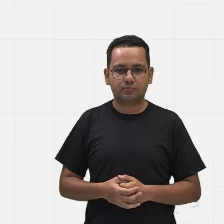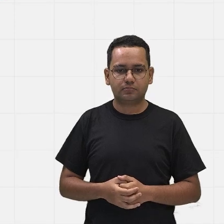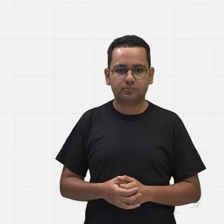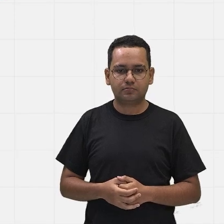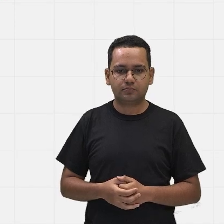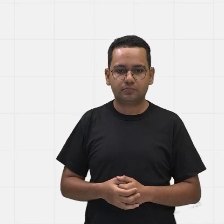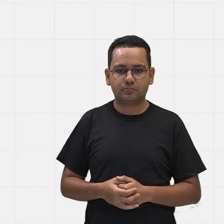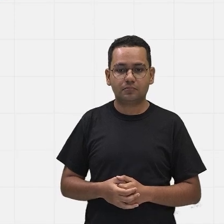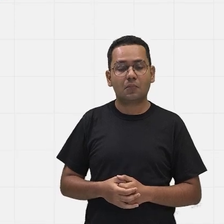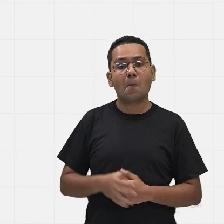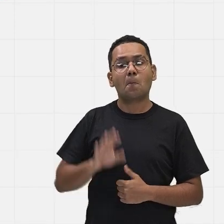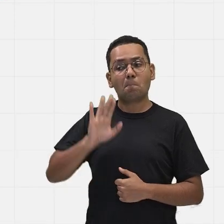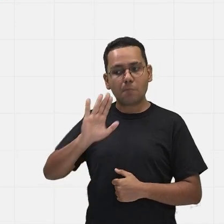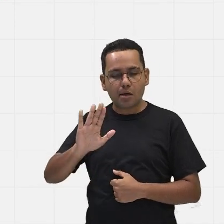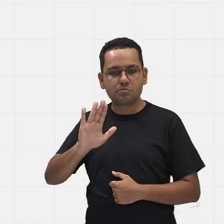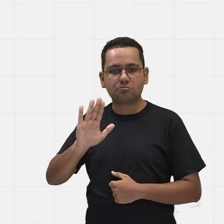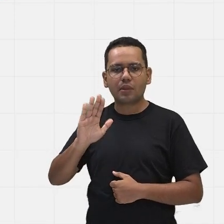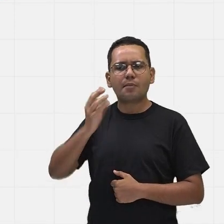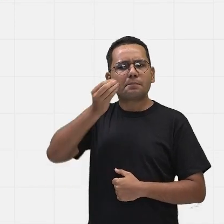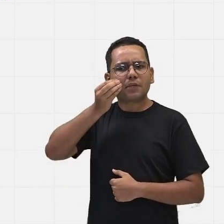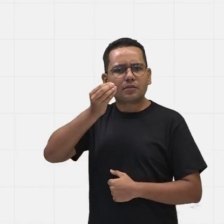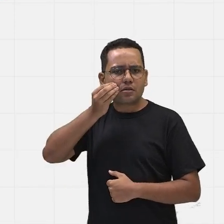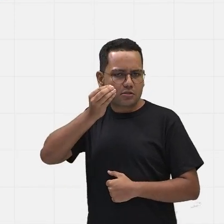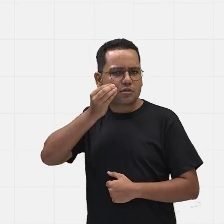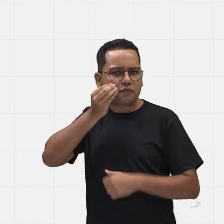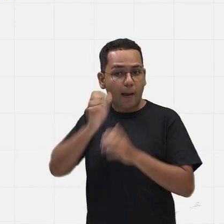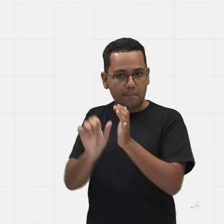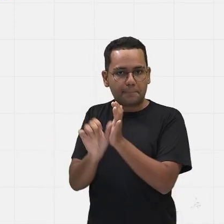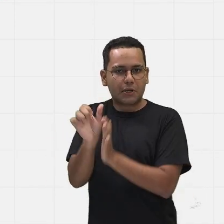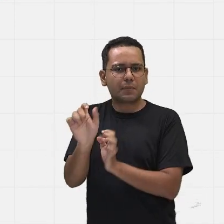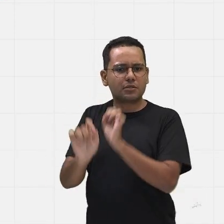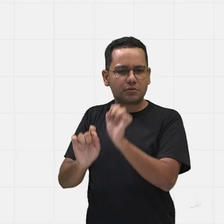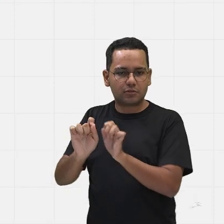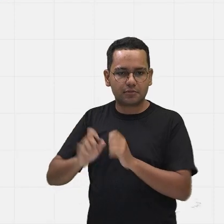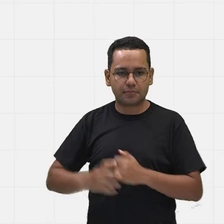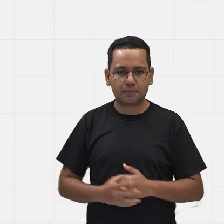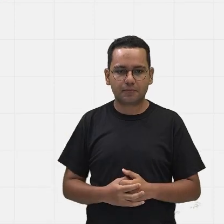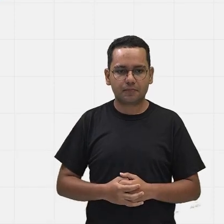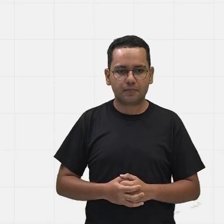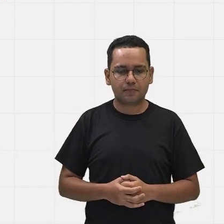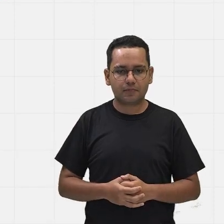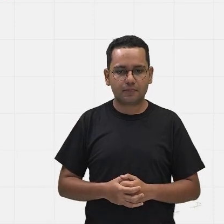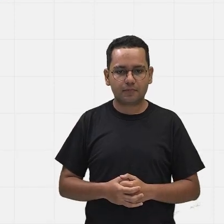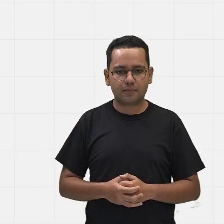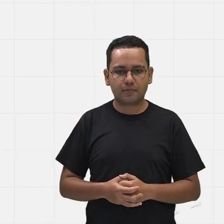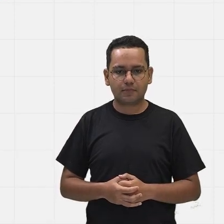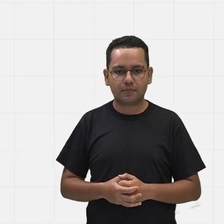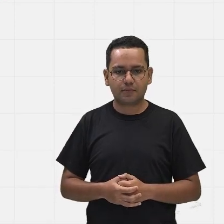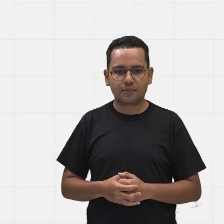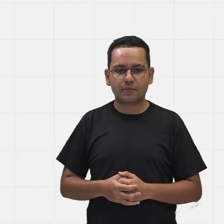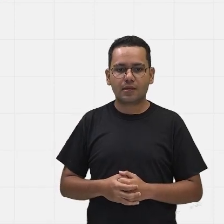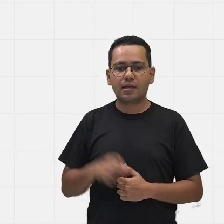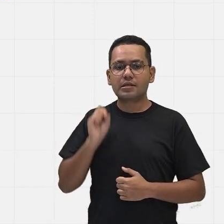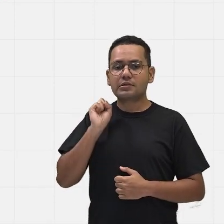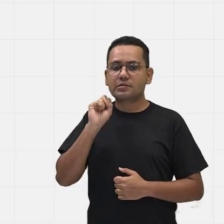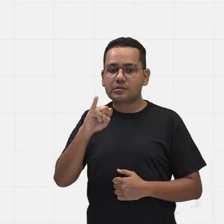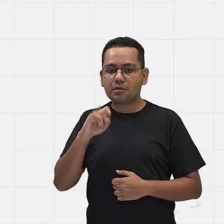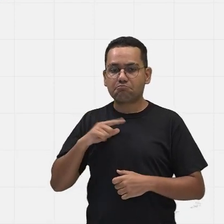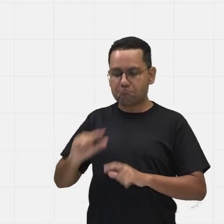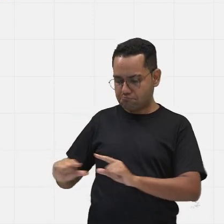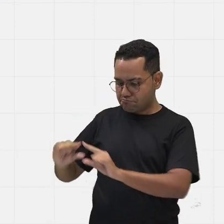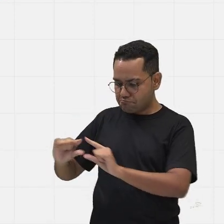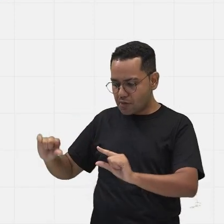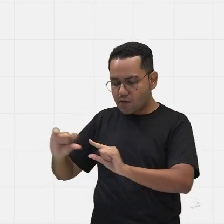Num primeiro acesso ao box, por exemplo, no campo servidor, caso não esteja preenchido, você deve colocar